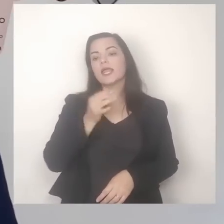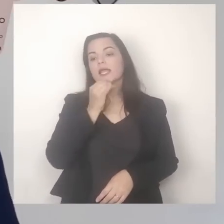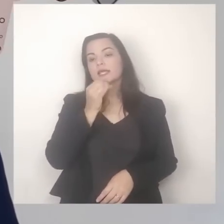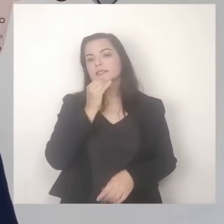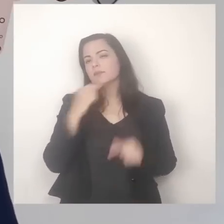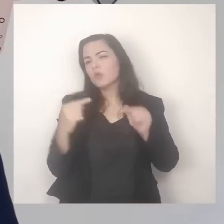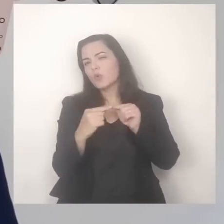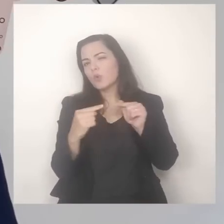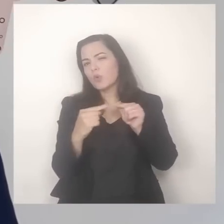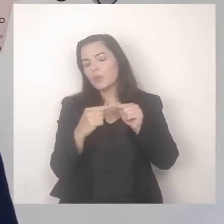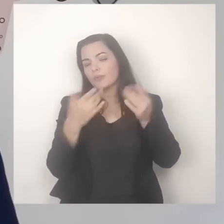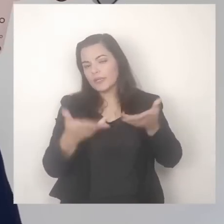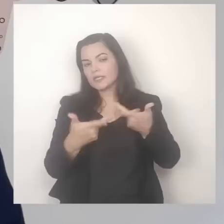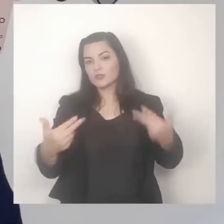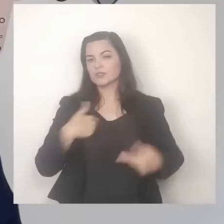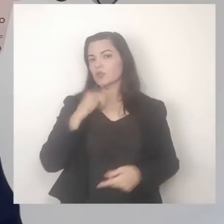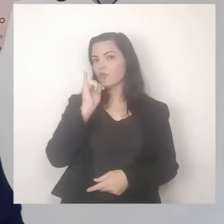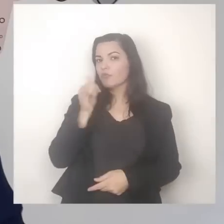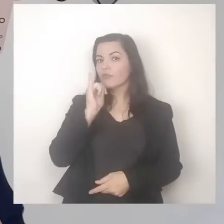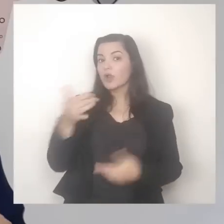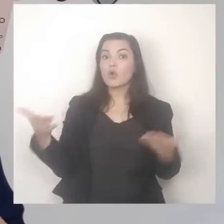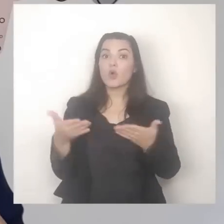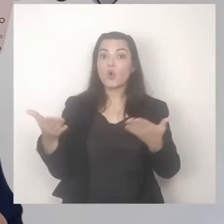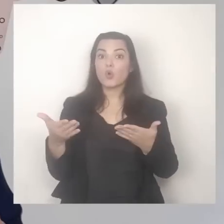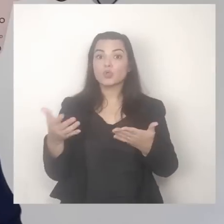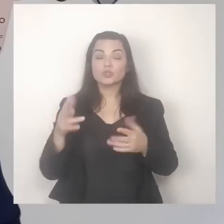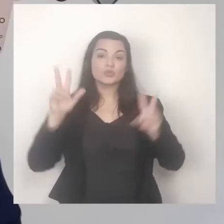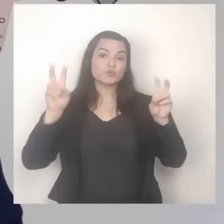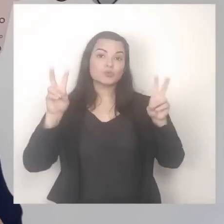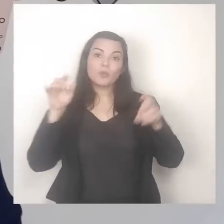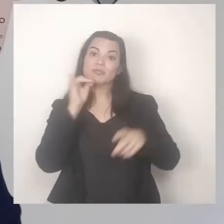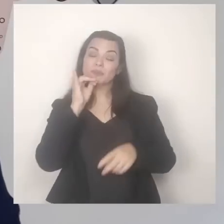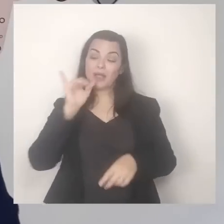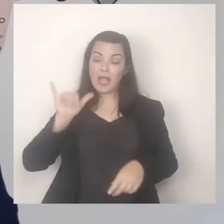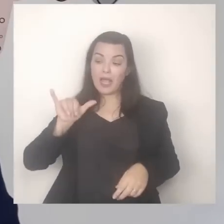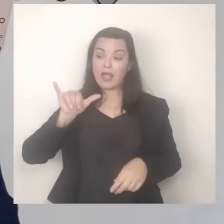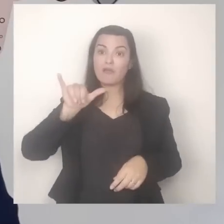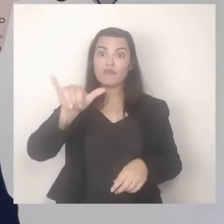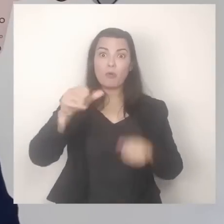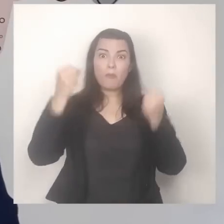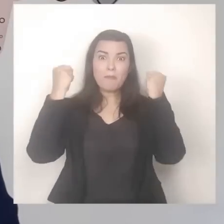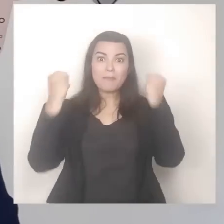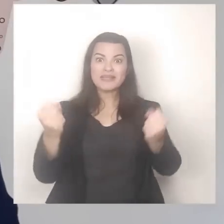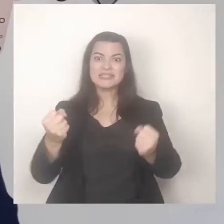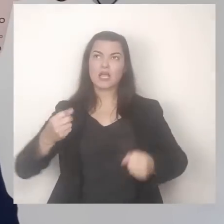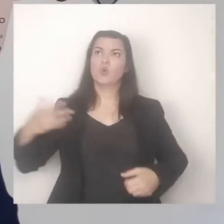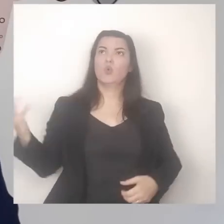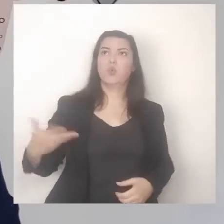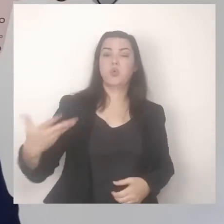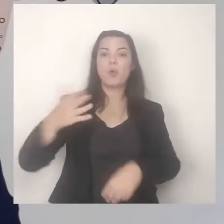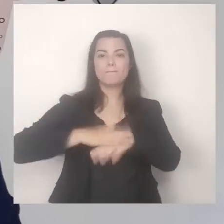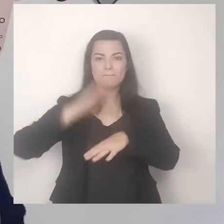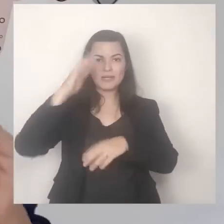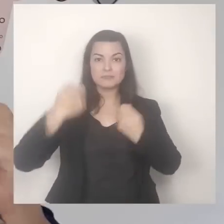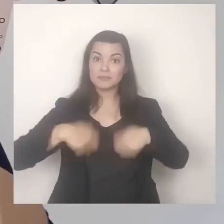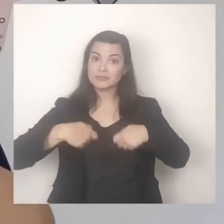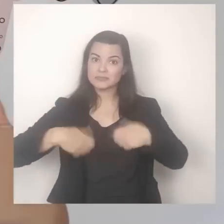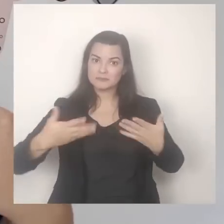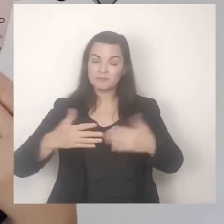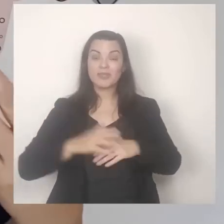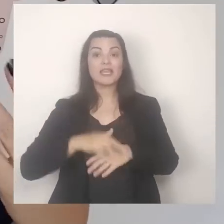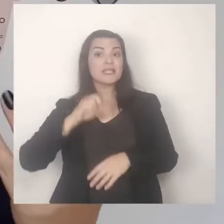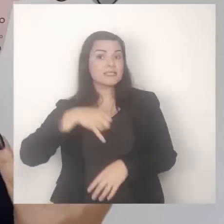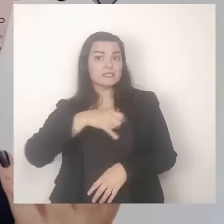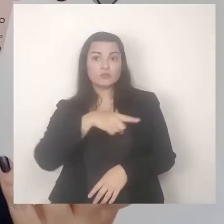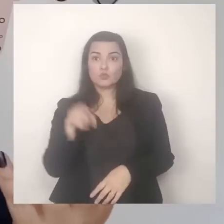com o que eu te contei hoje, sobre o fato de aviões pesados se deslocarem mais rápido. Se você